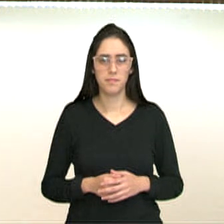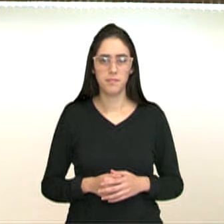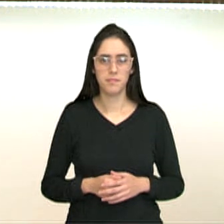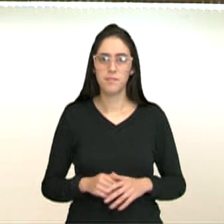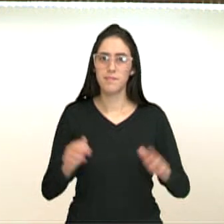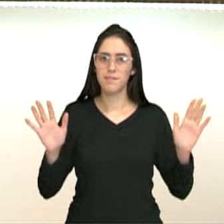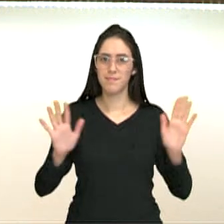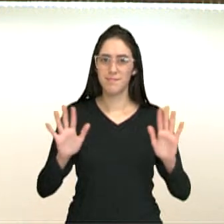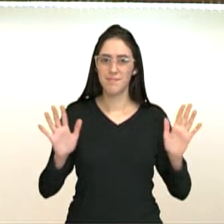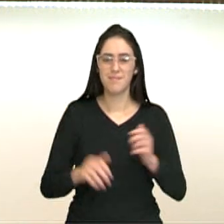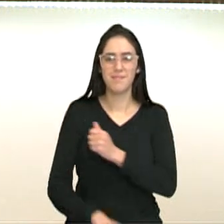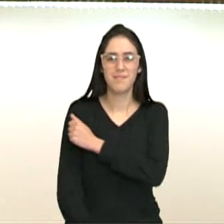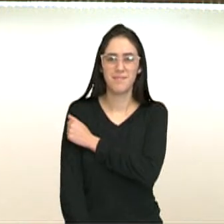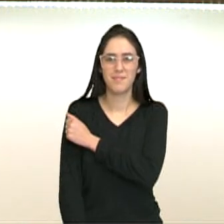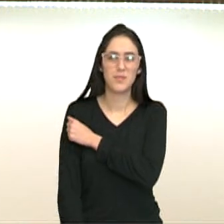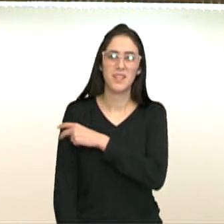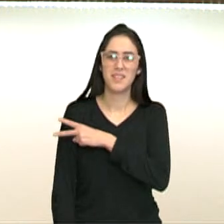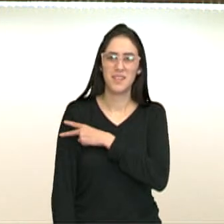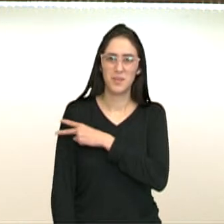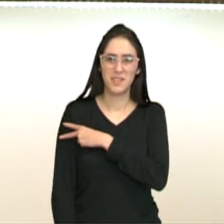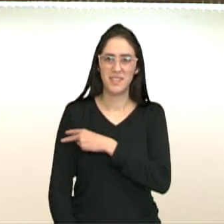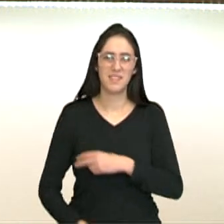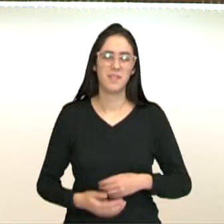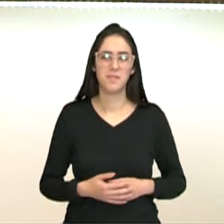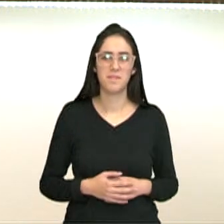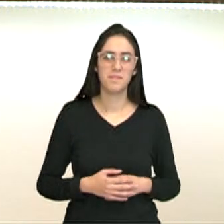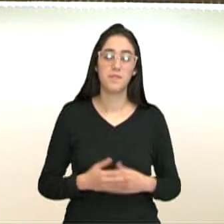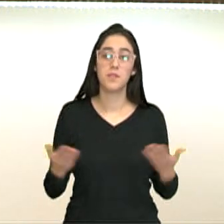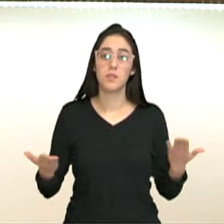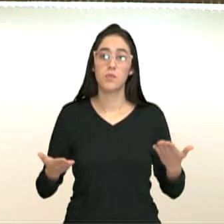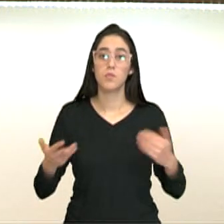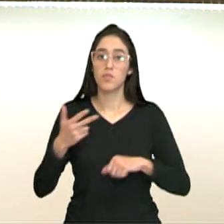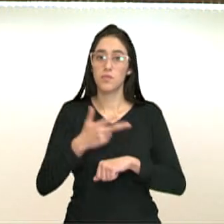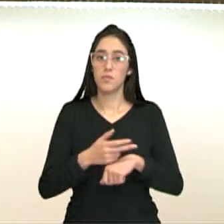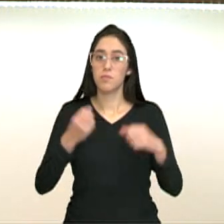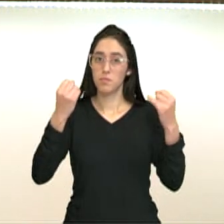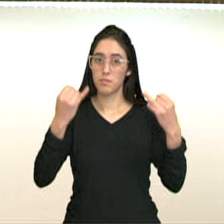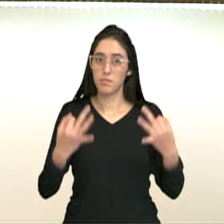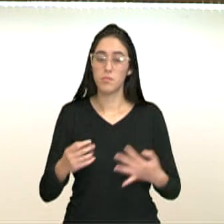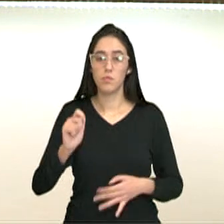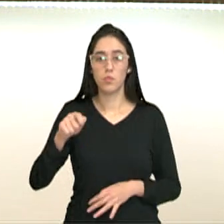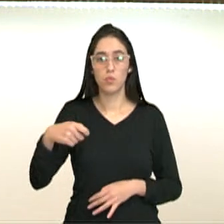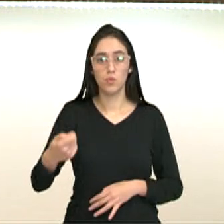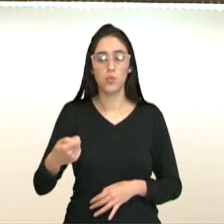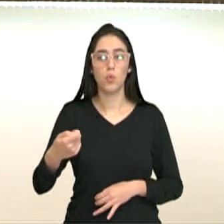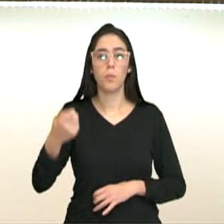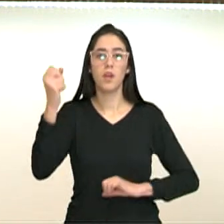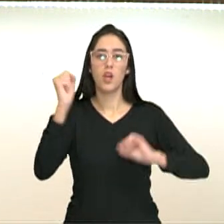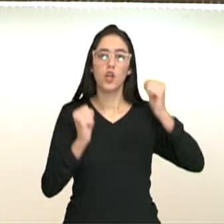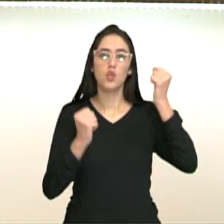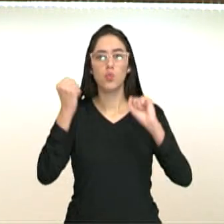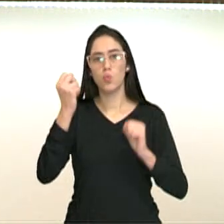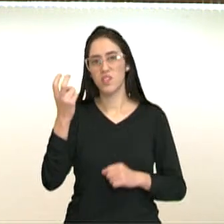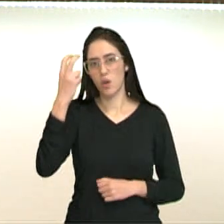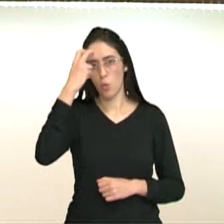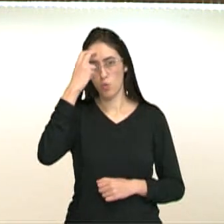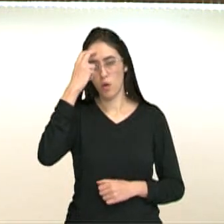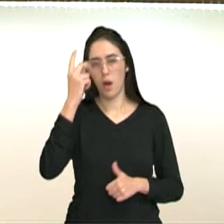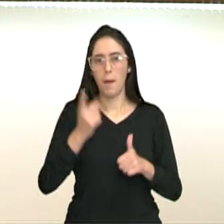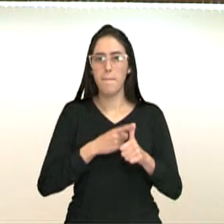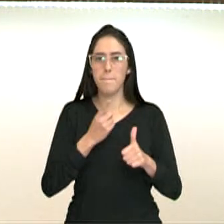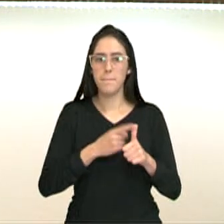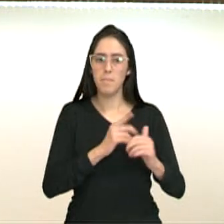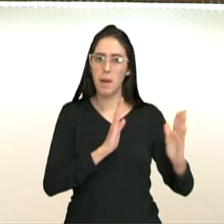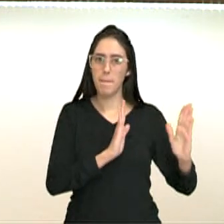Olá, estudantes da segunda série do ensino médio. Neste vídeo nós vamos falar sobre a indústria cultural, é uma primeira parte